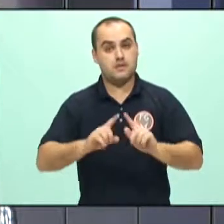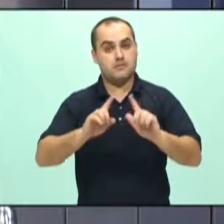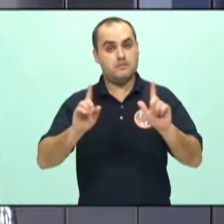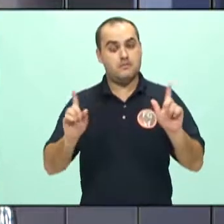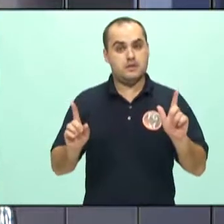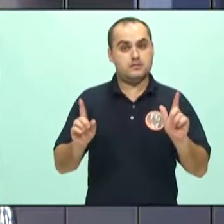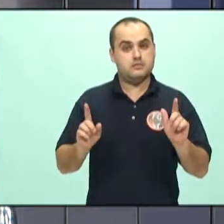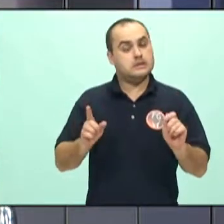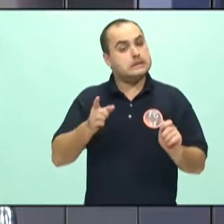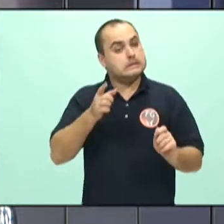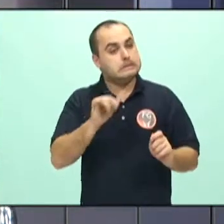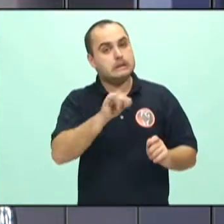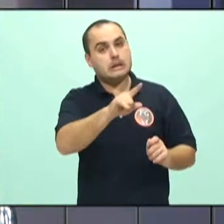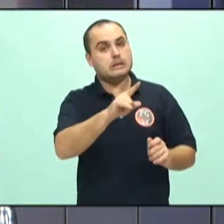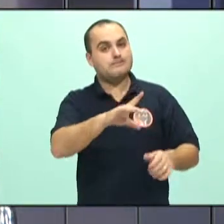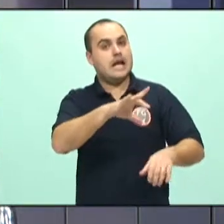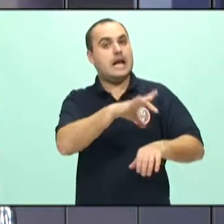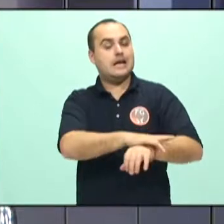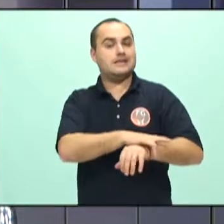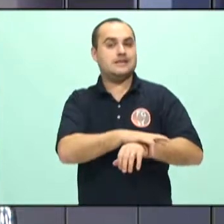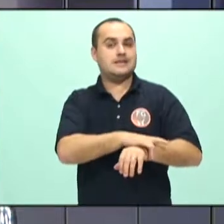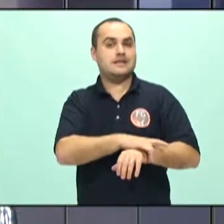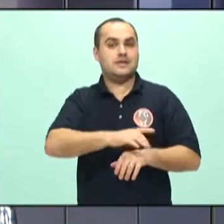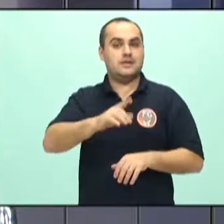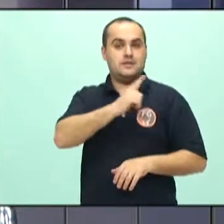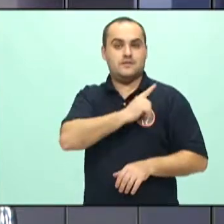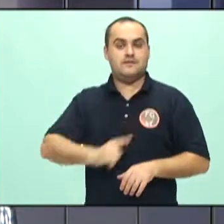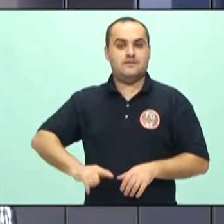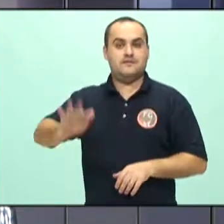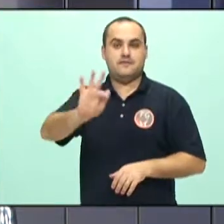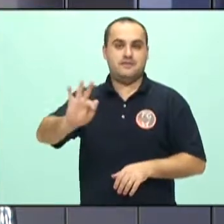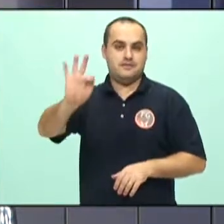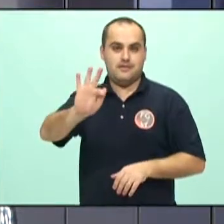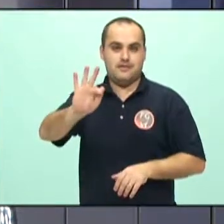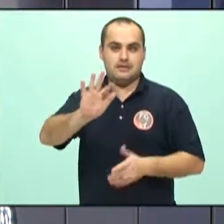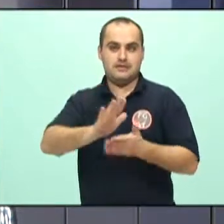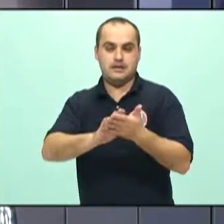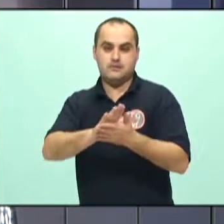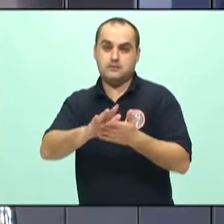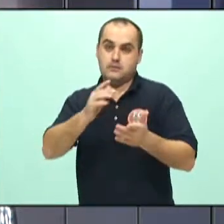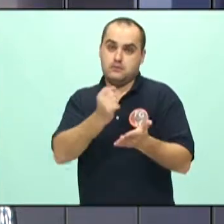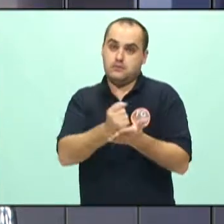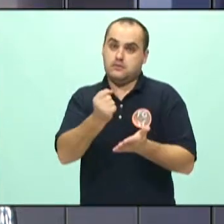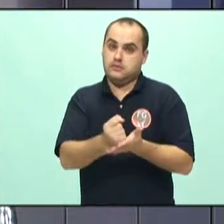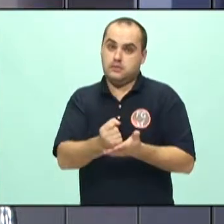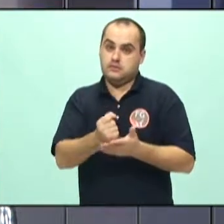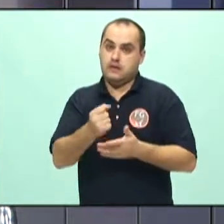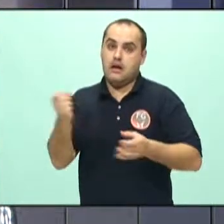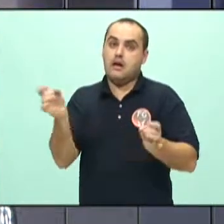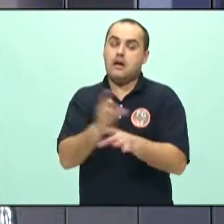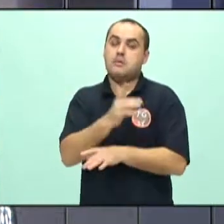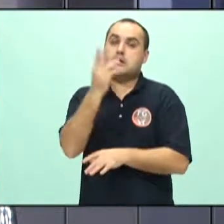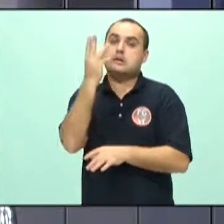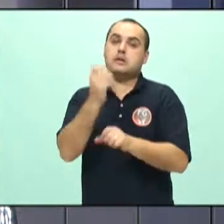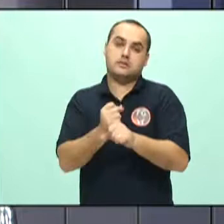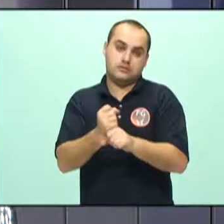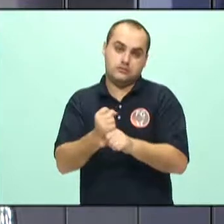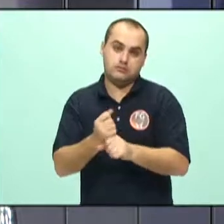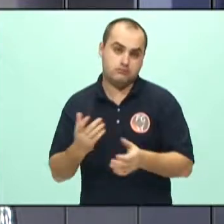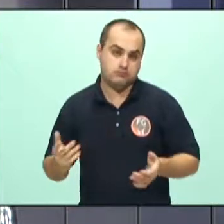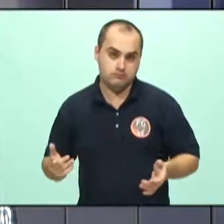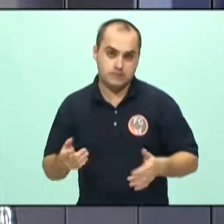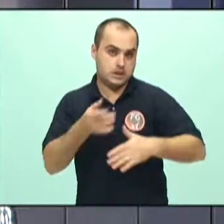Mas, enquanto eles não tiverem a garantia do governo federal, a certeza que vão continuar em Itajaí, até porque o contrato deles termina daqui a 3 anos, eles não vão realizar